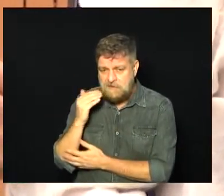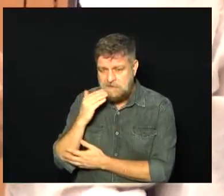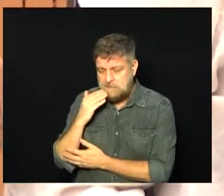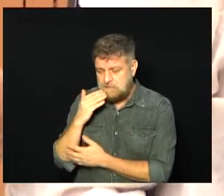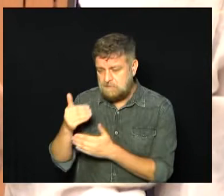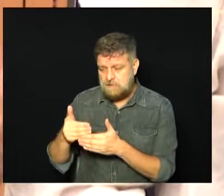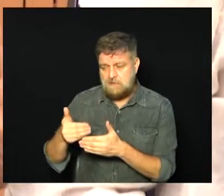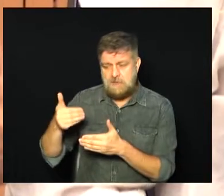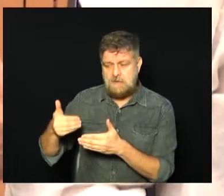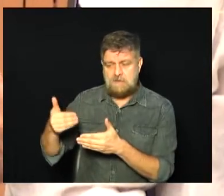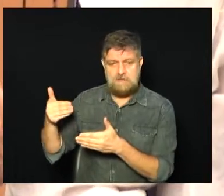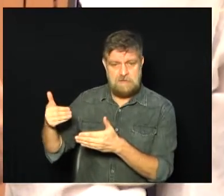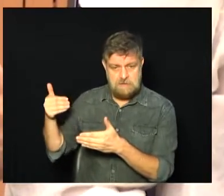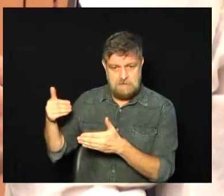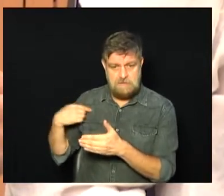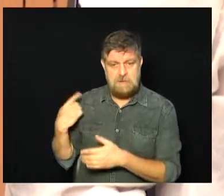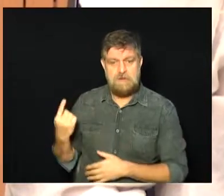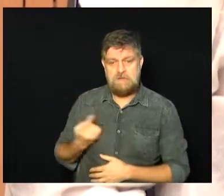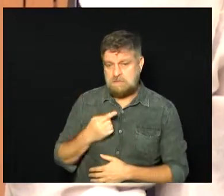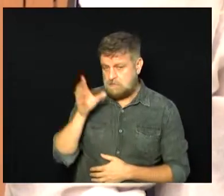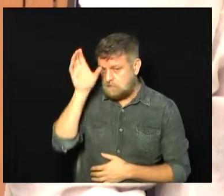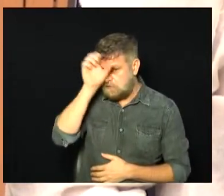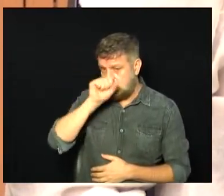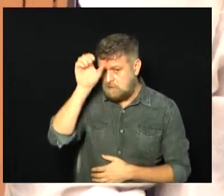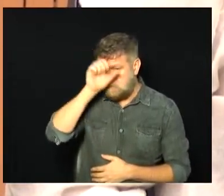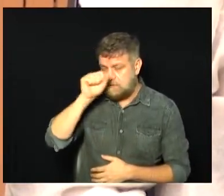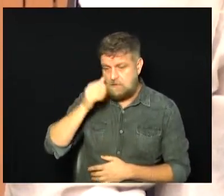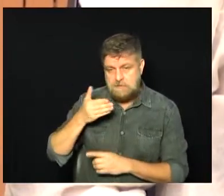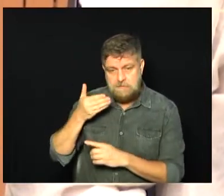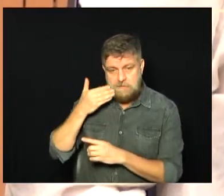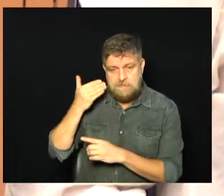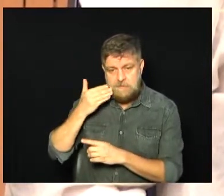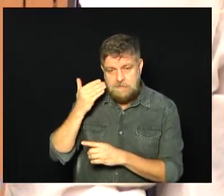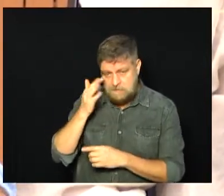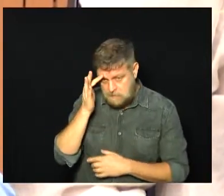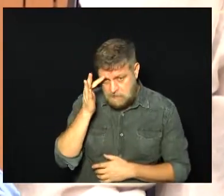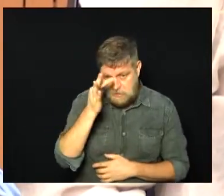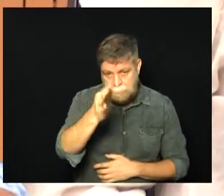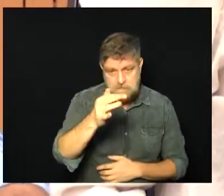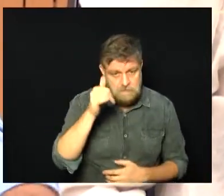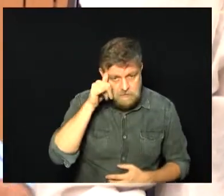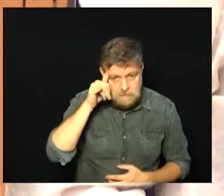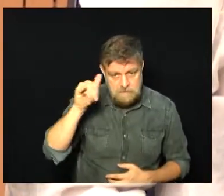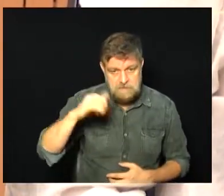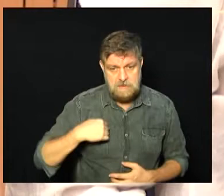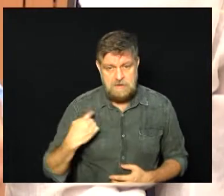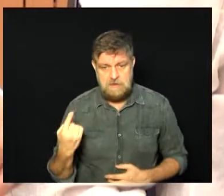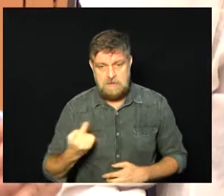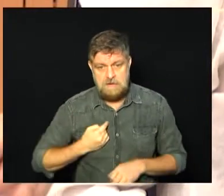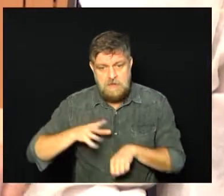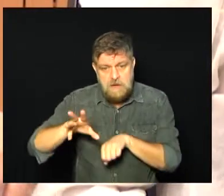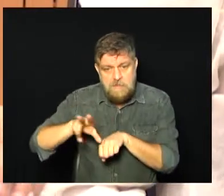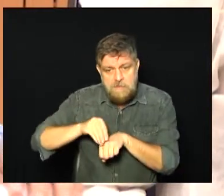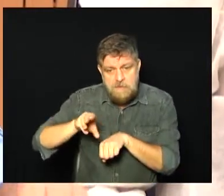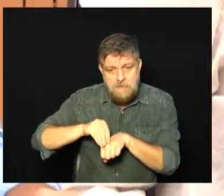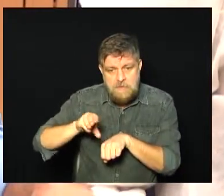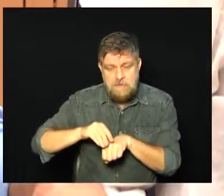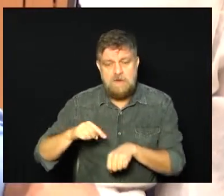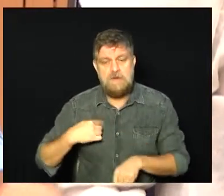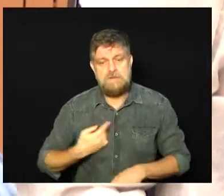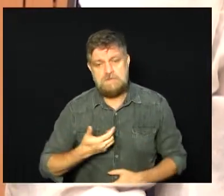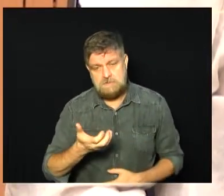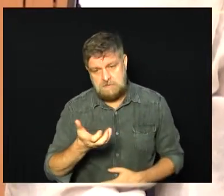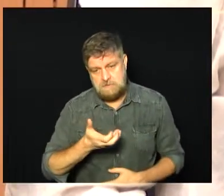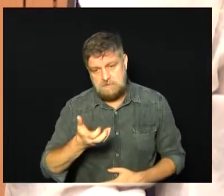anterior sirvam como lição para que não aconteça no futuro. São aprendizados e é isso que a gente está